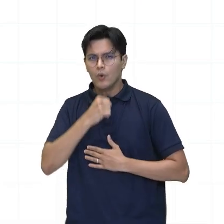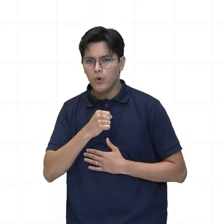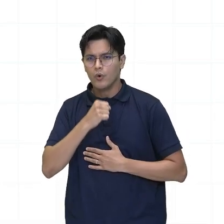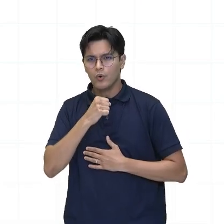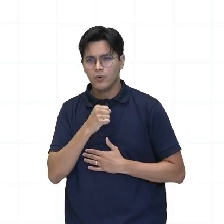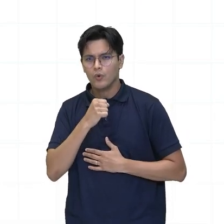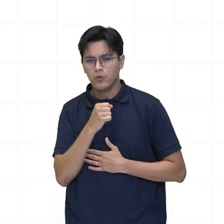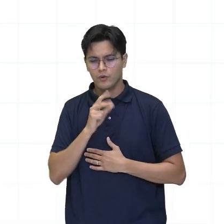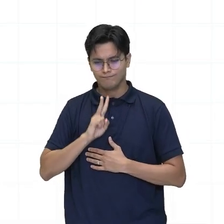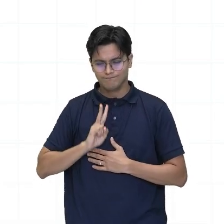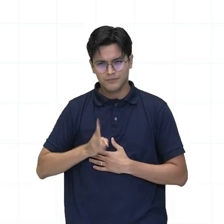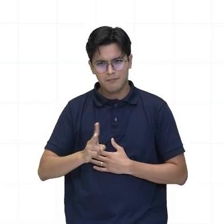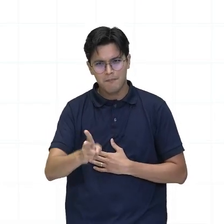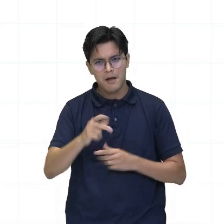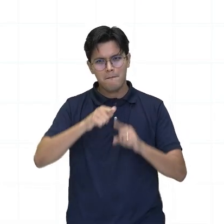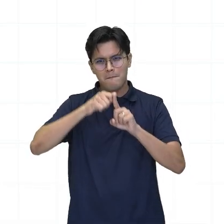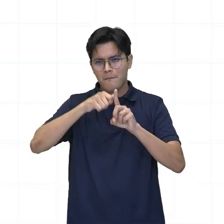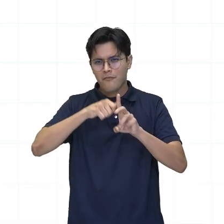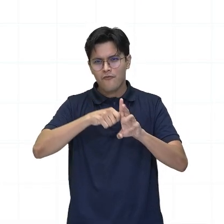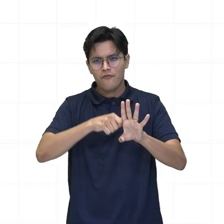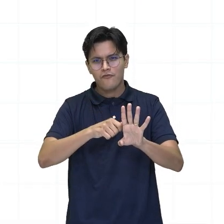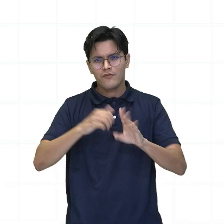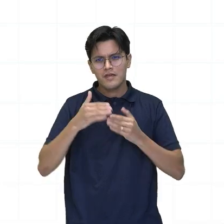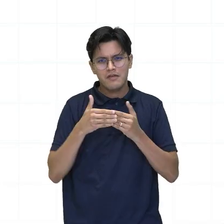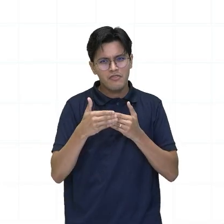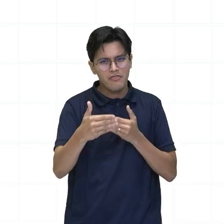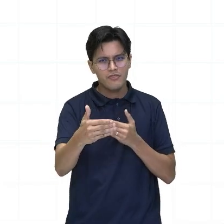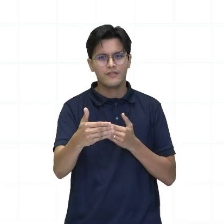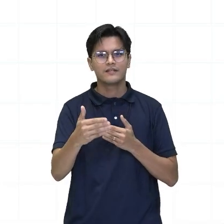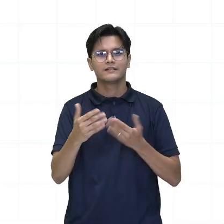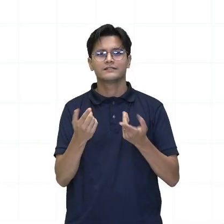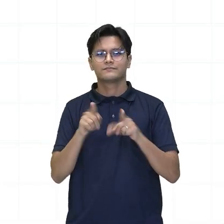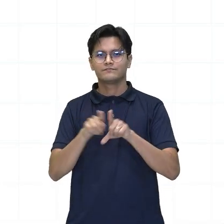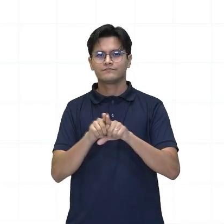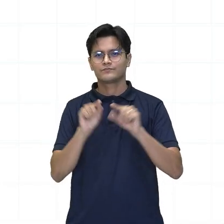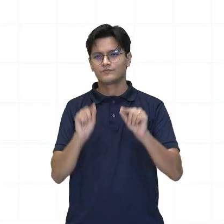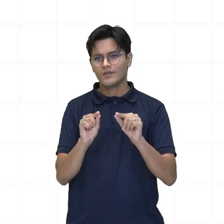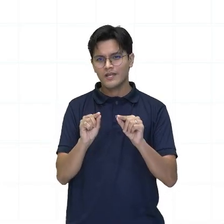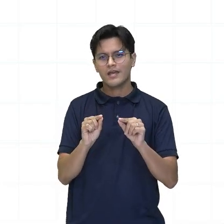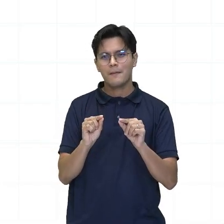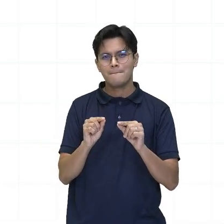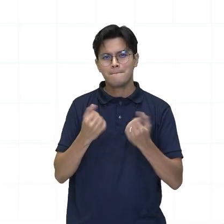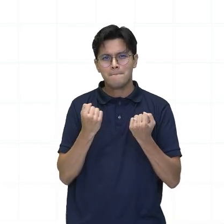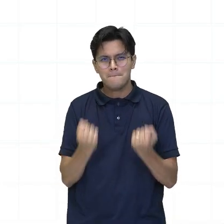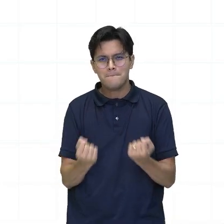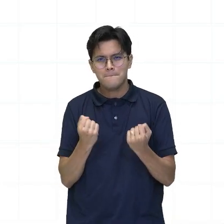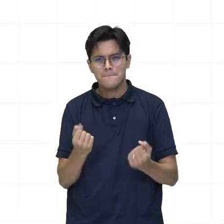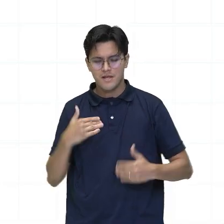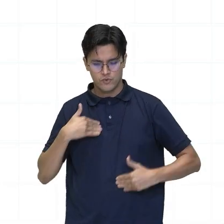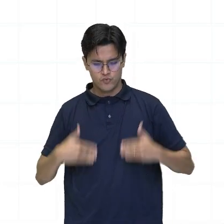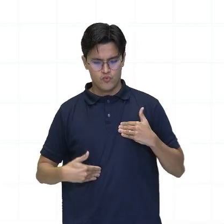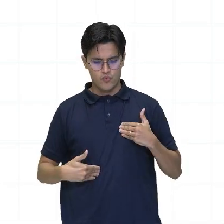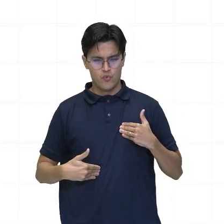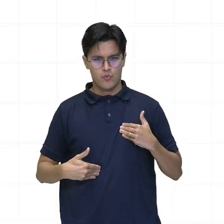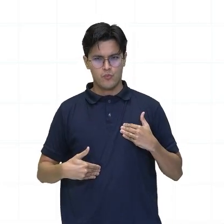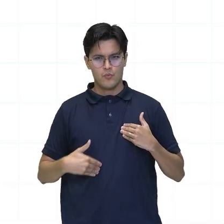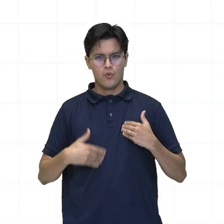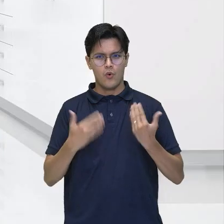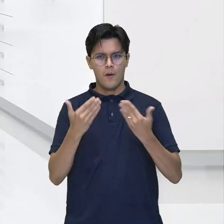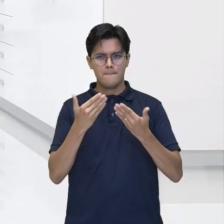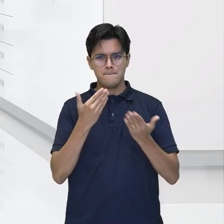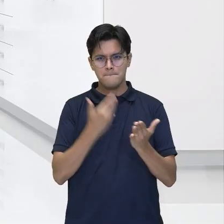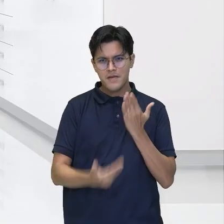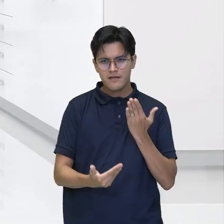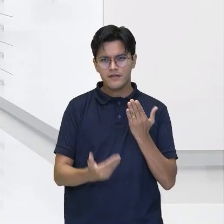suores noturnos e perda de peso. É importante que todos que tenham uma tosse que não